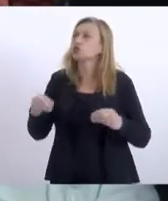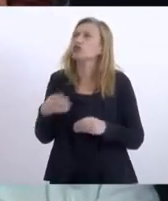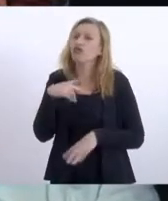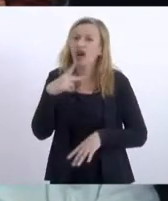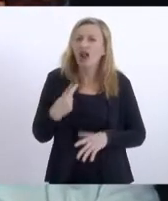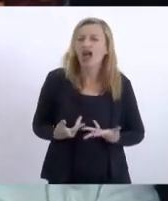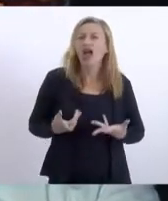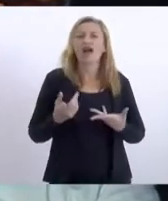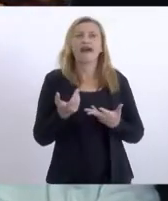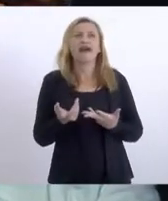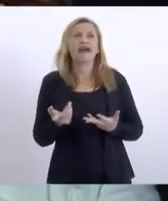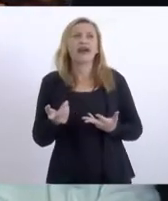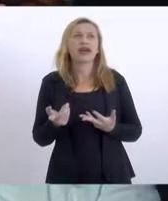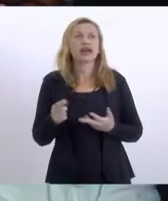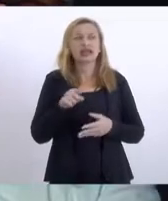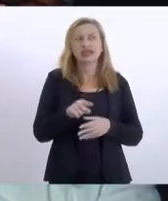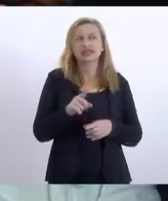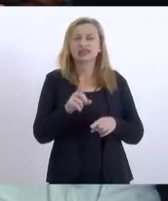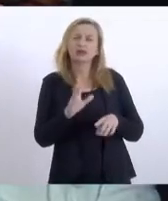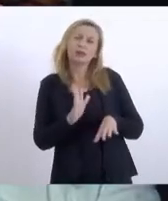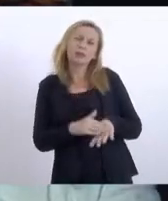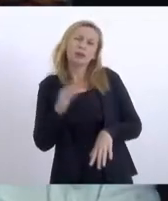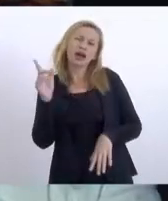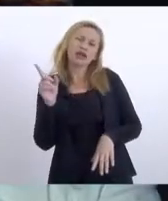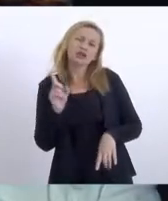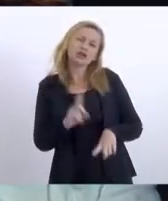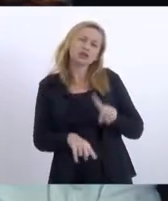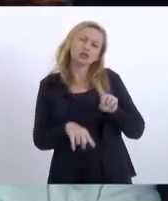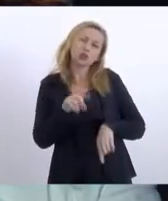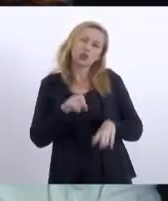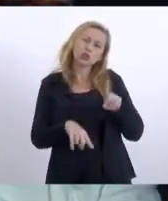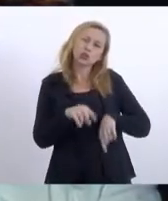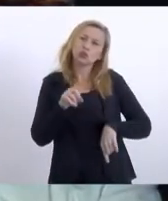que essas demais variantes, né,